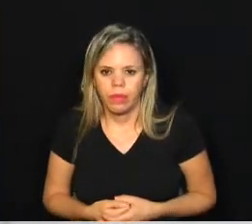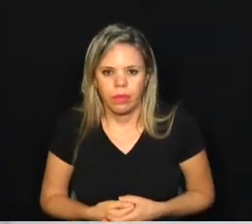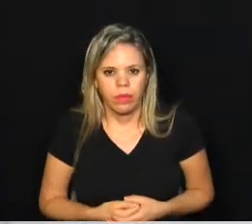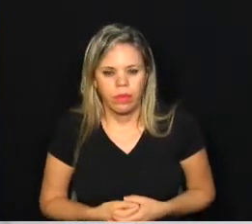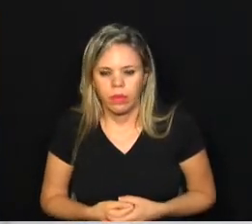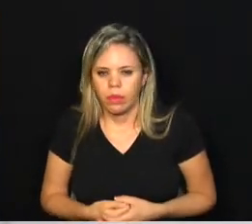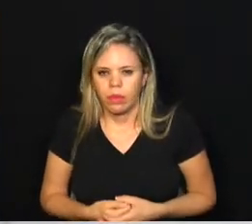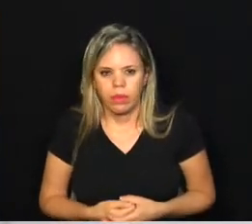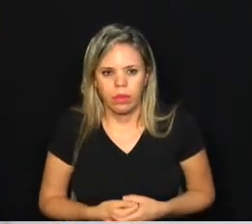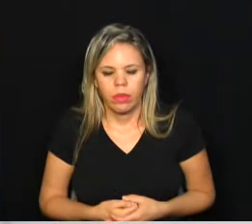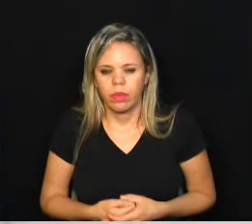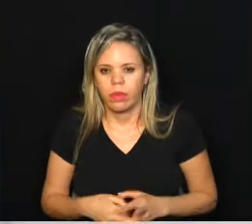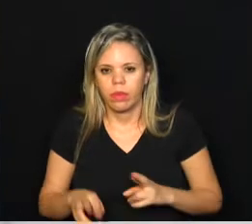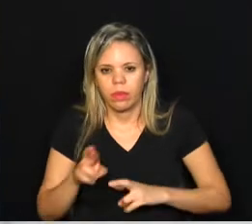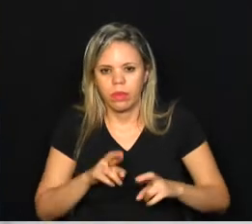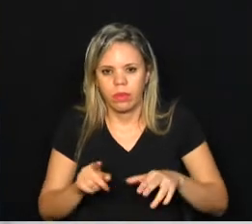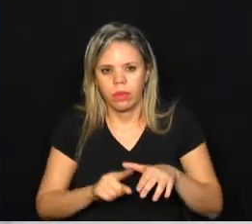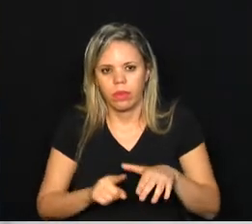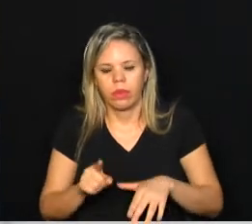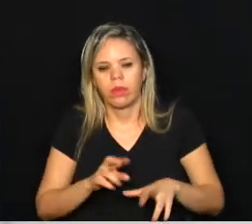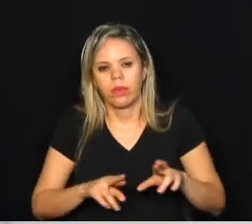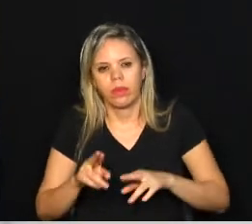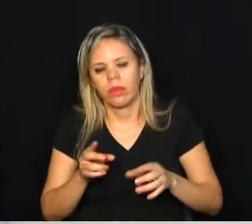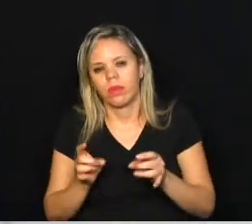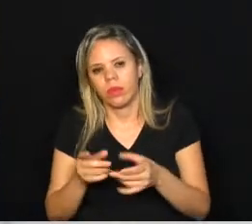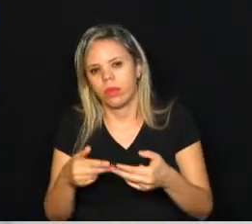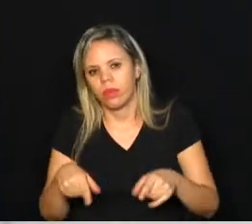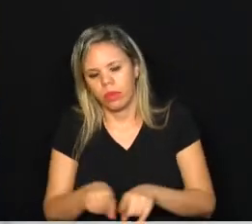um consultor na área de varejo.